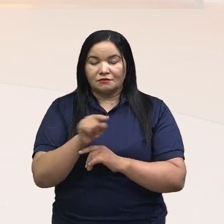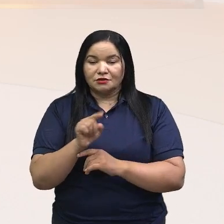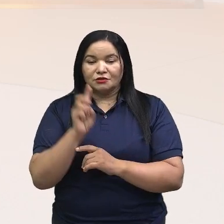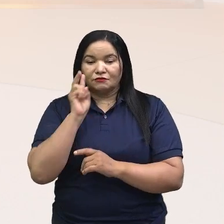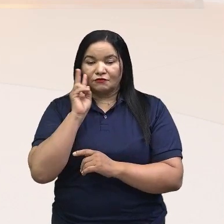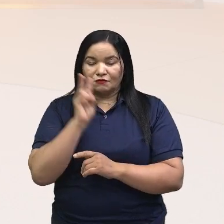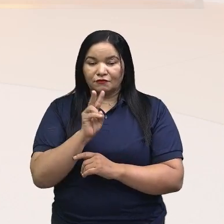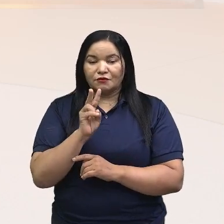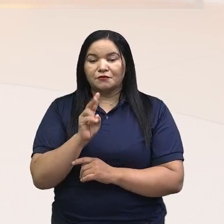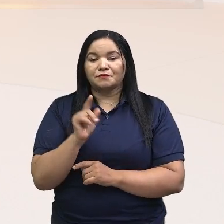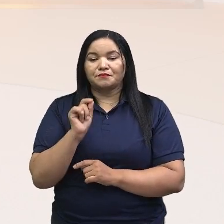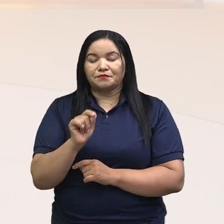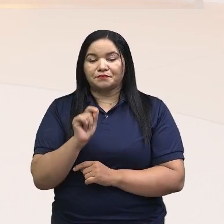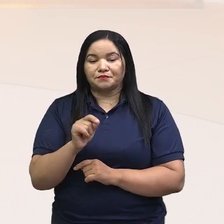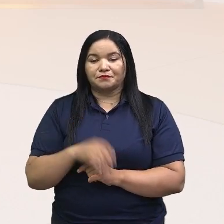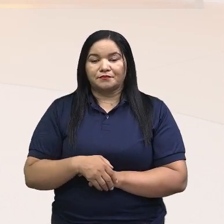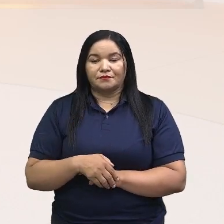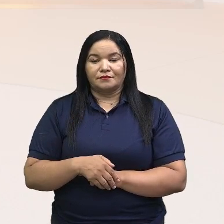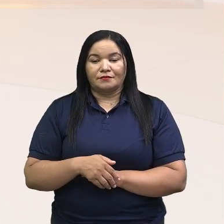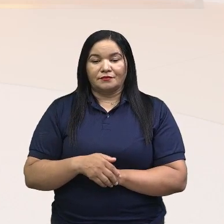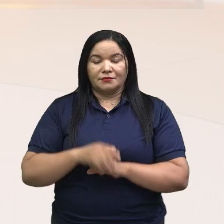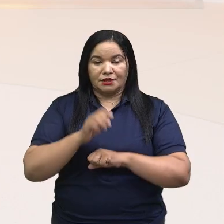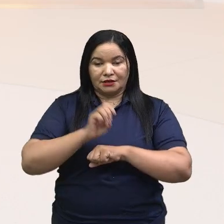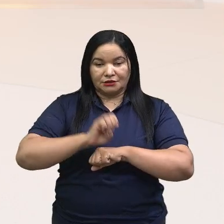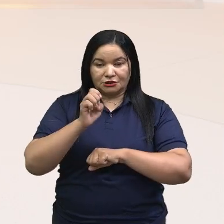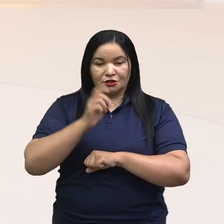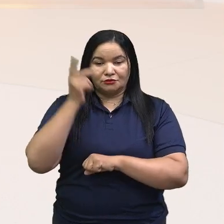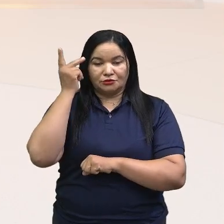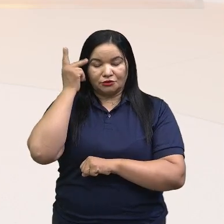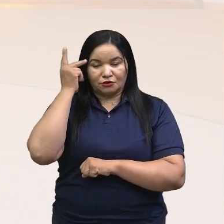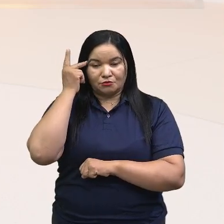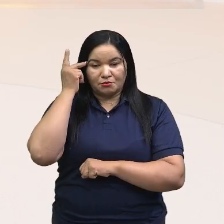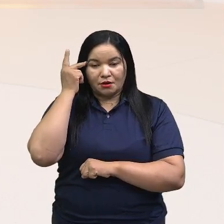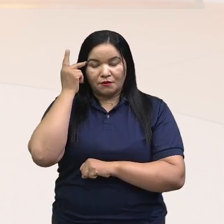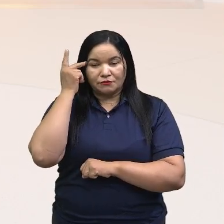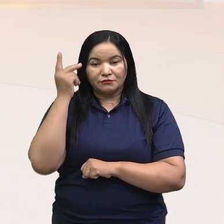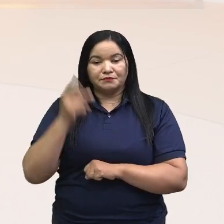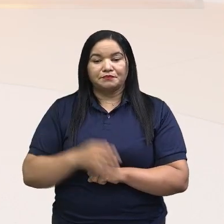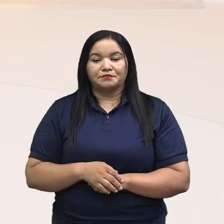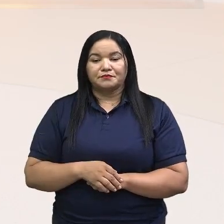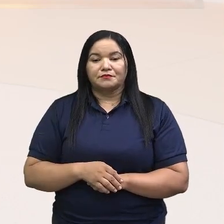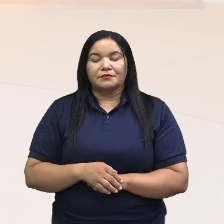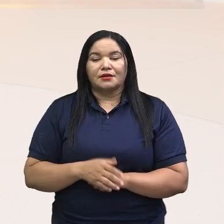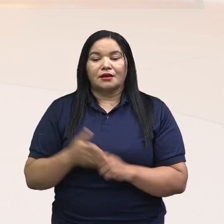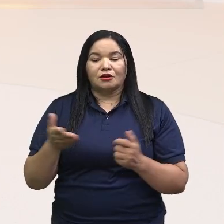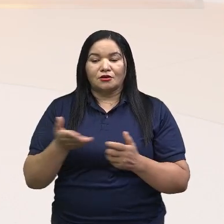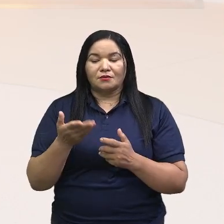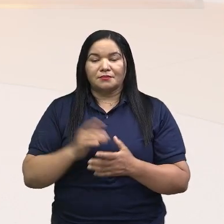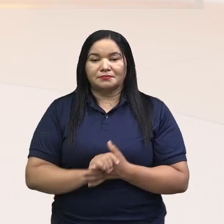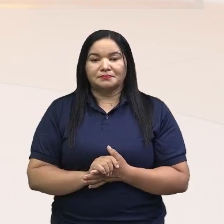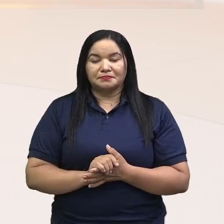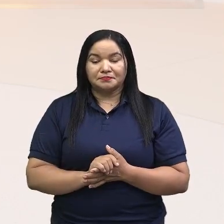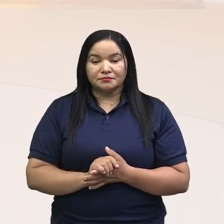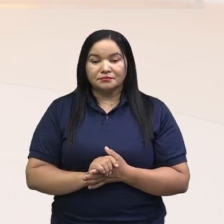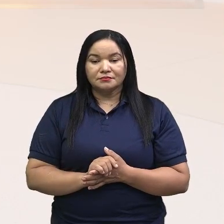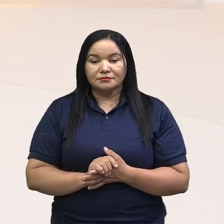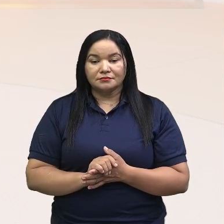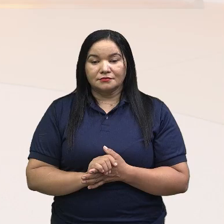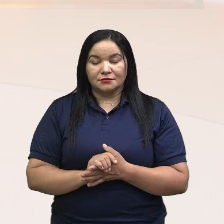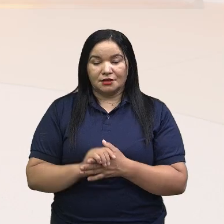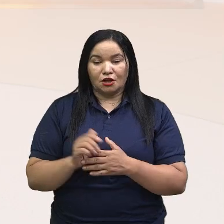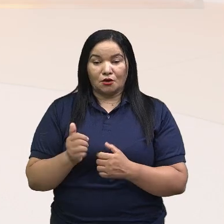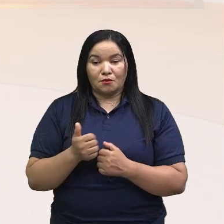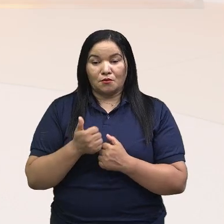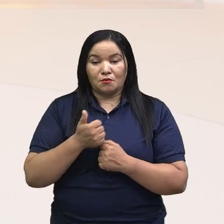o Estado de São Paulo indo de contra a esse poder federal